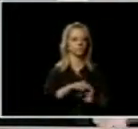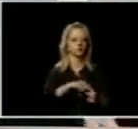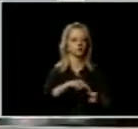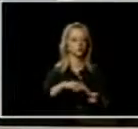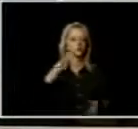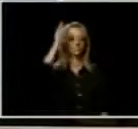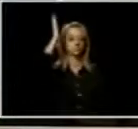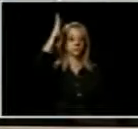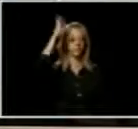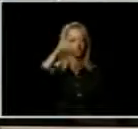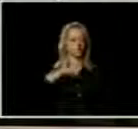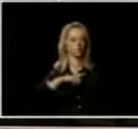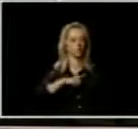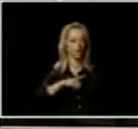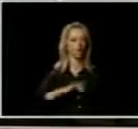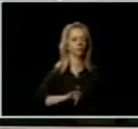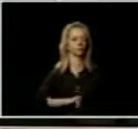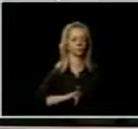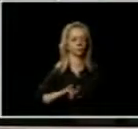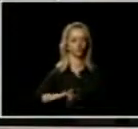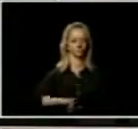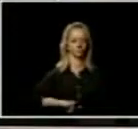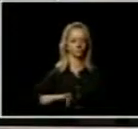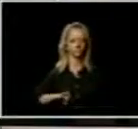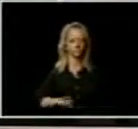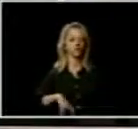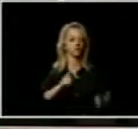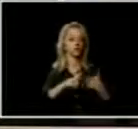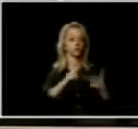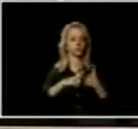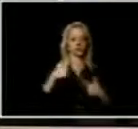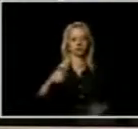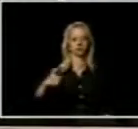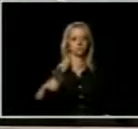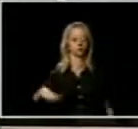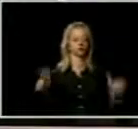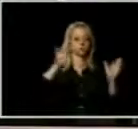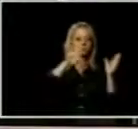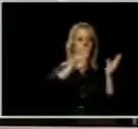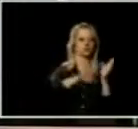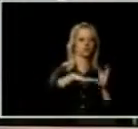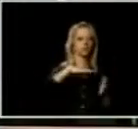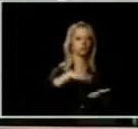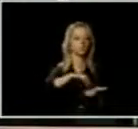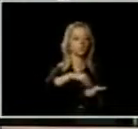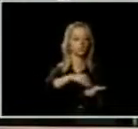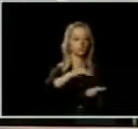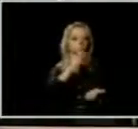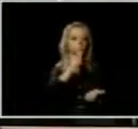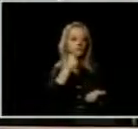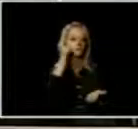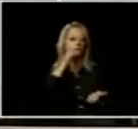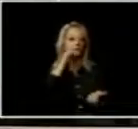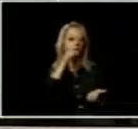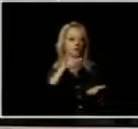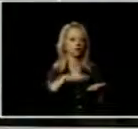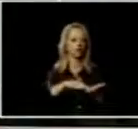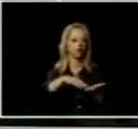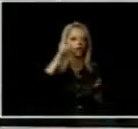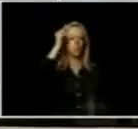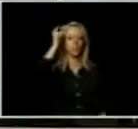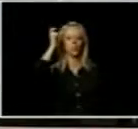estratégica de atuação dos secretários na cultura. Nós temos aí a nomeação de uma nova secretária, e nós temos